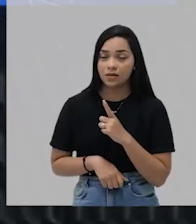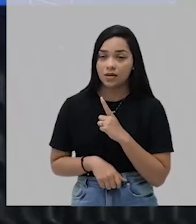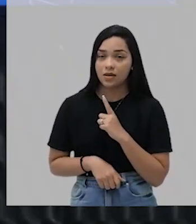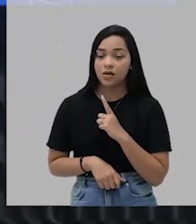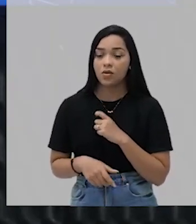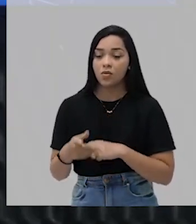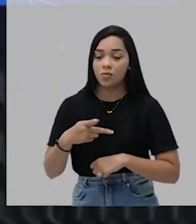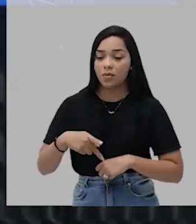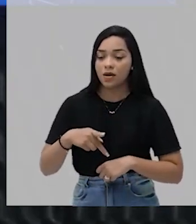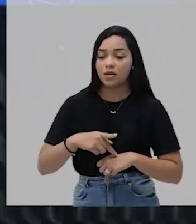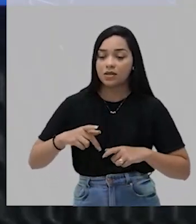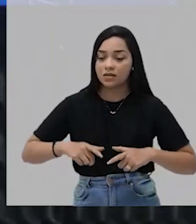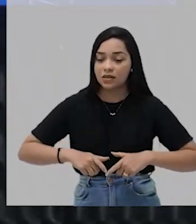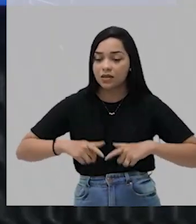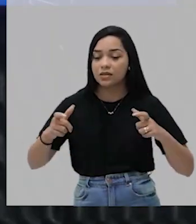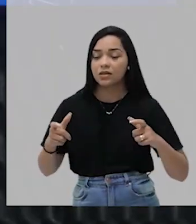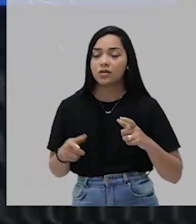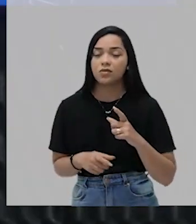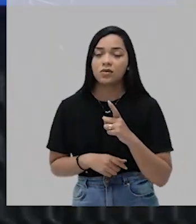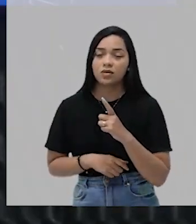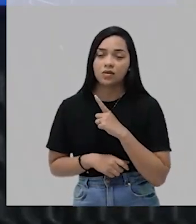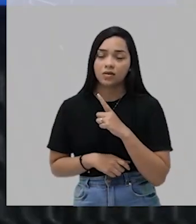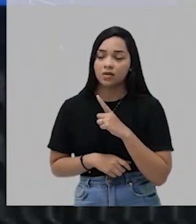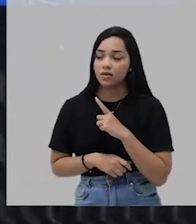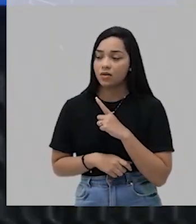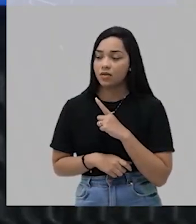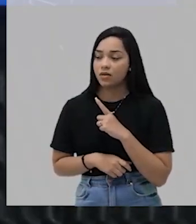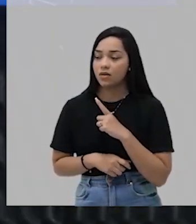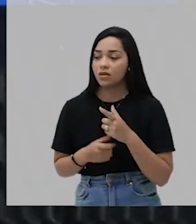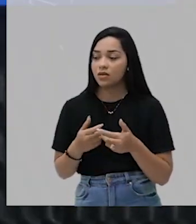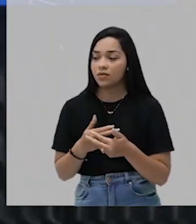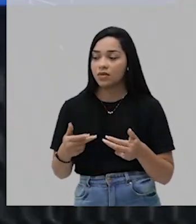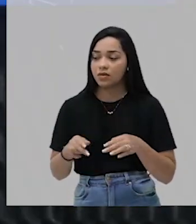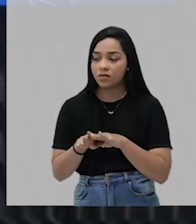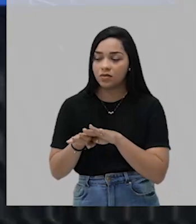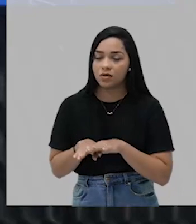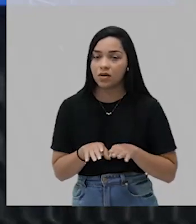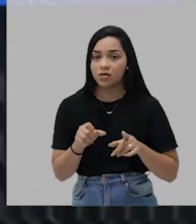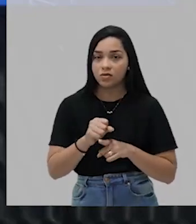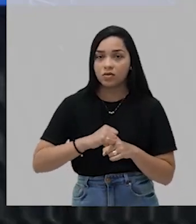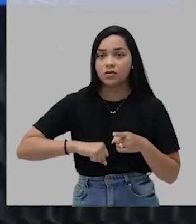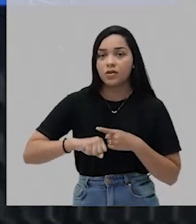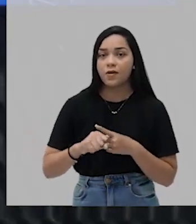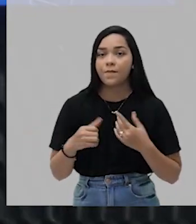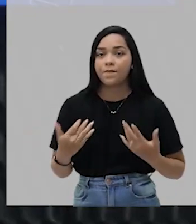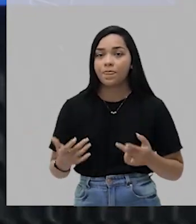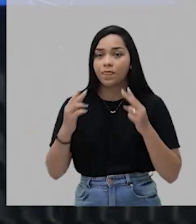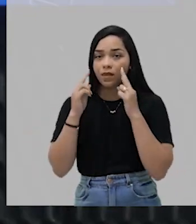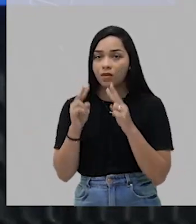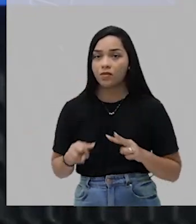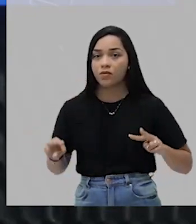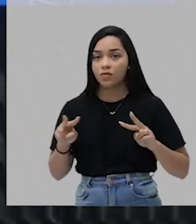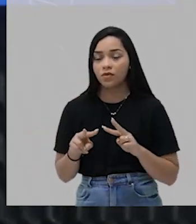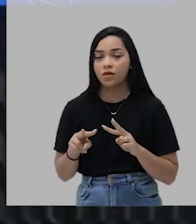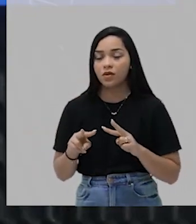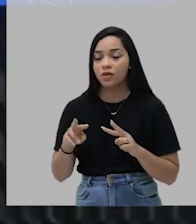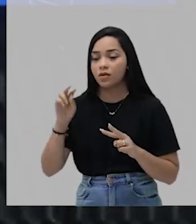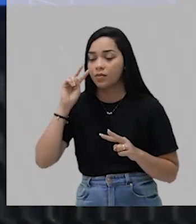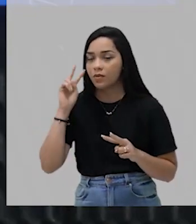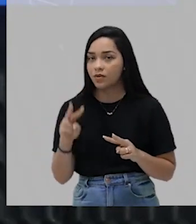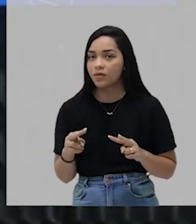um país crescendo com uma equidade social. Então, olhar para a década